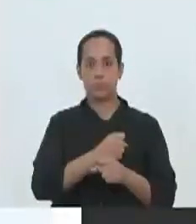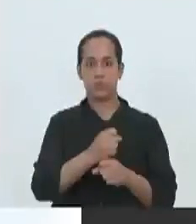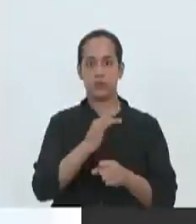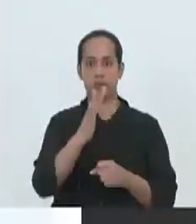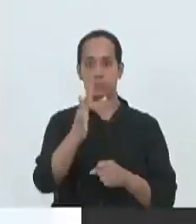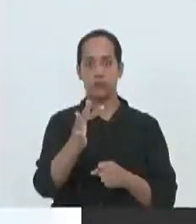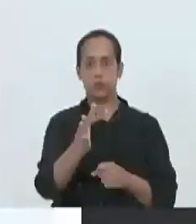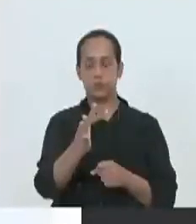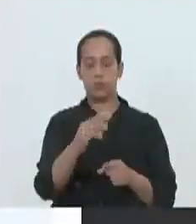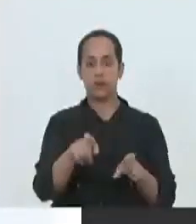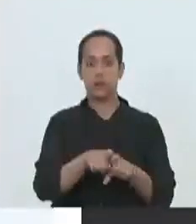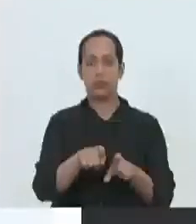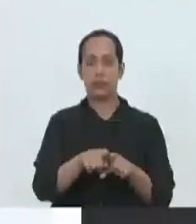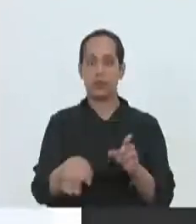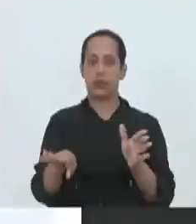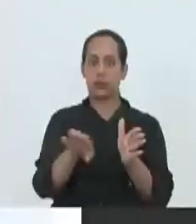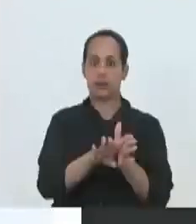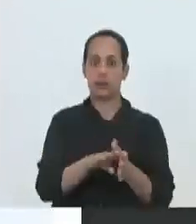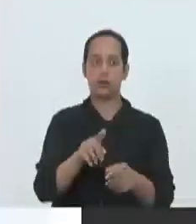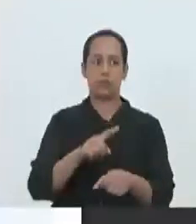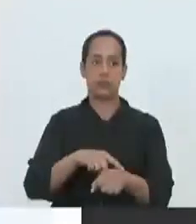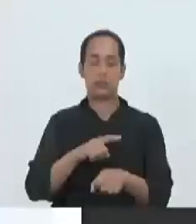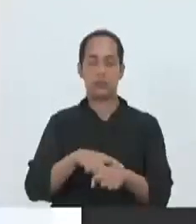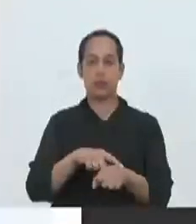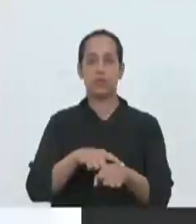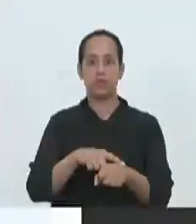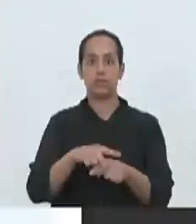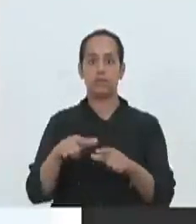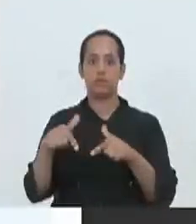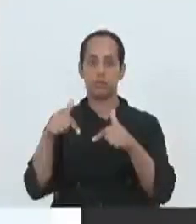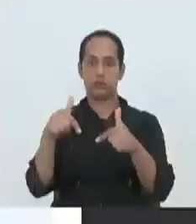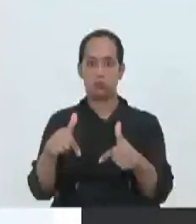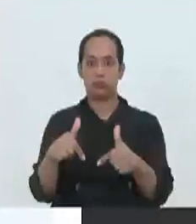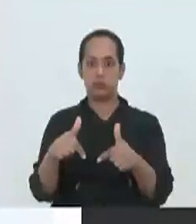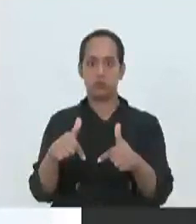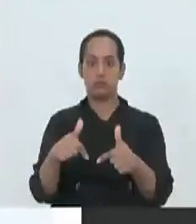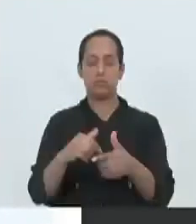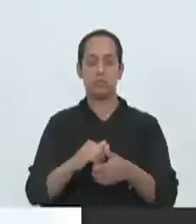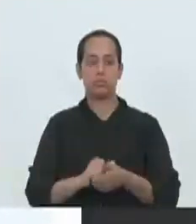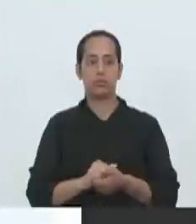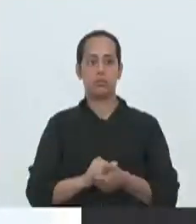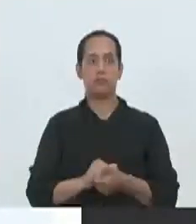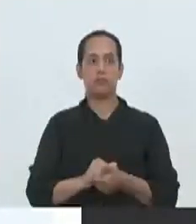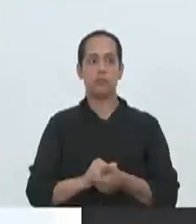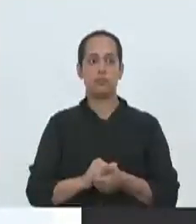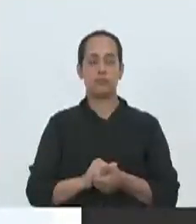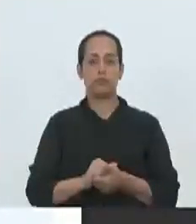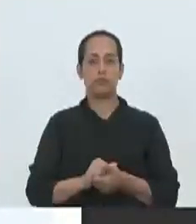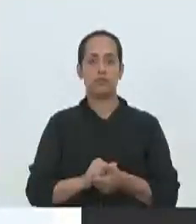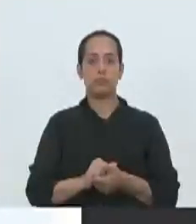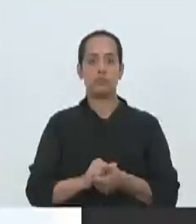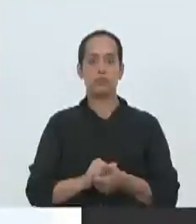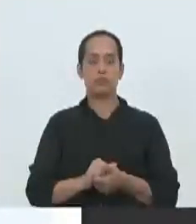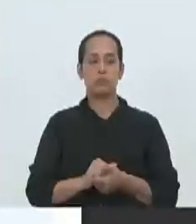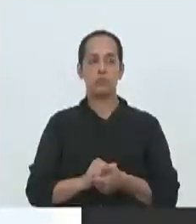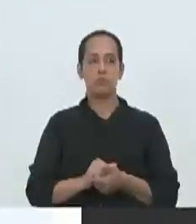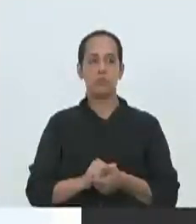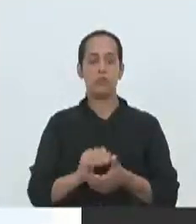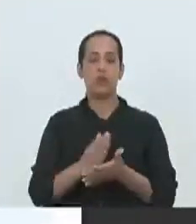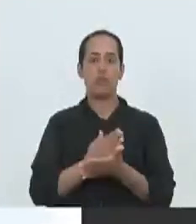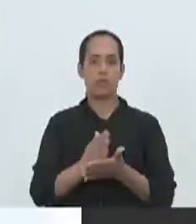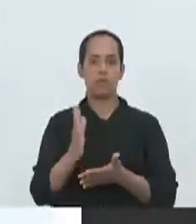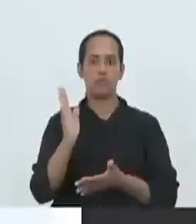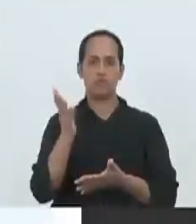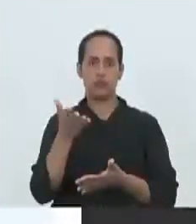então a gente vê que da previsão de receitas correntes de 330 milhões 28 milhões já foram arrecadados E aí dentro